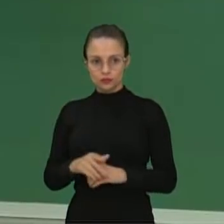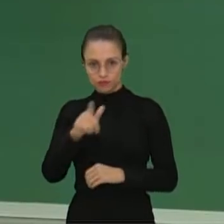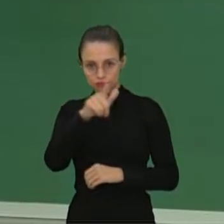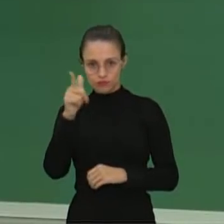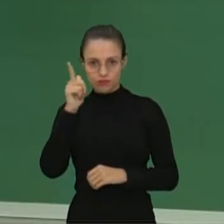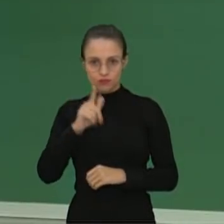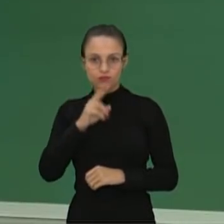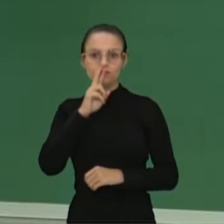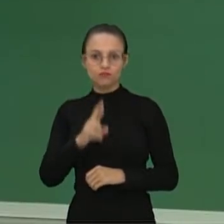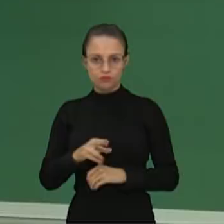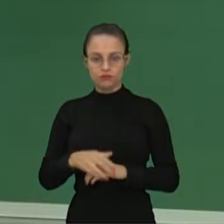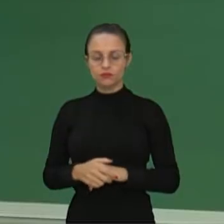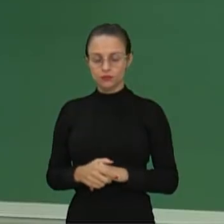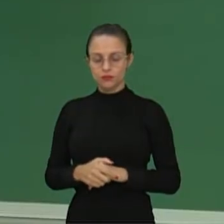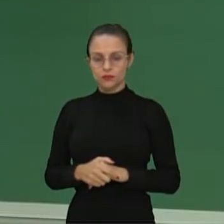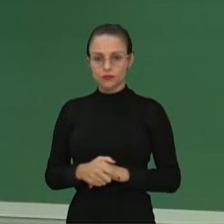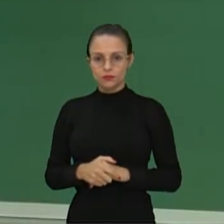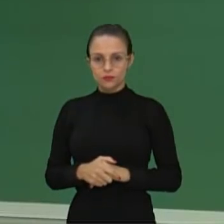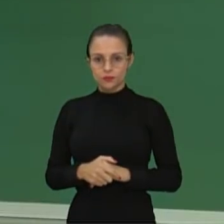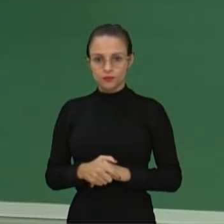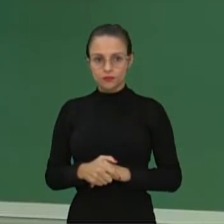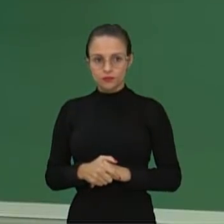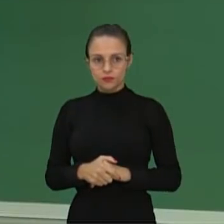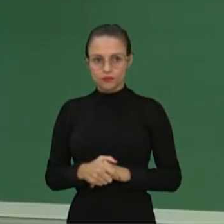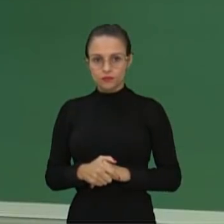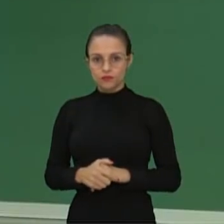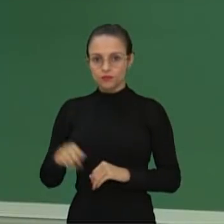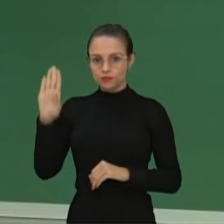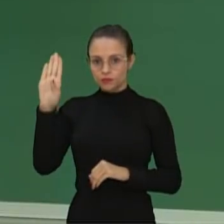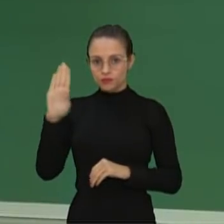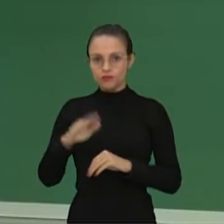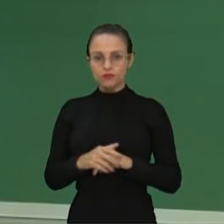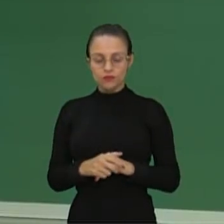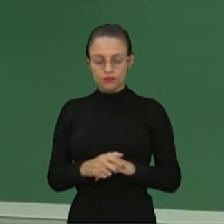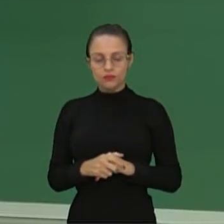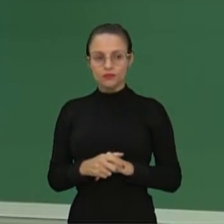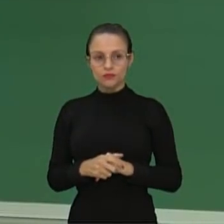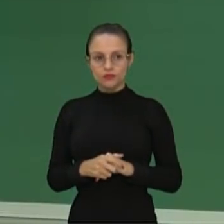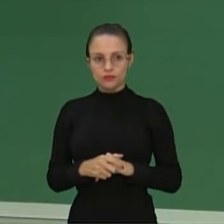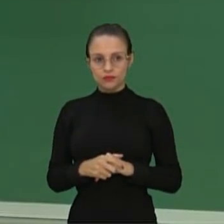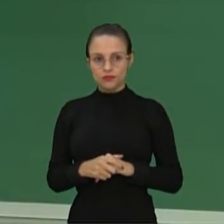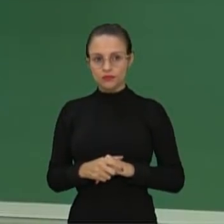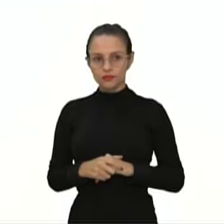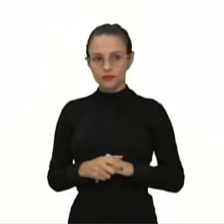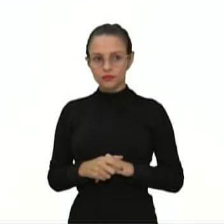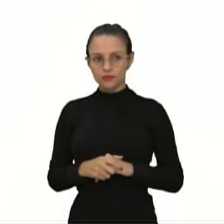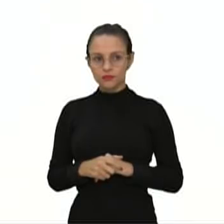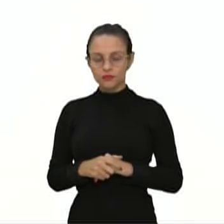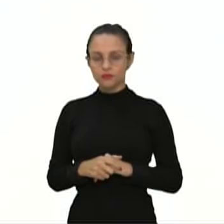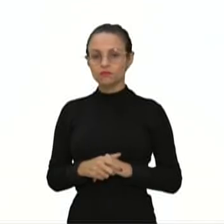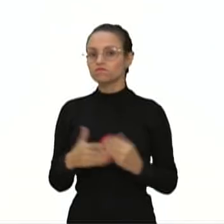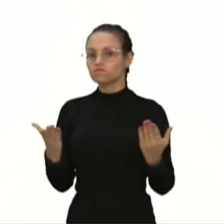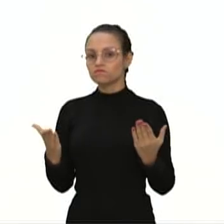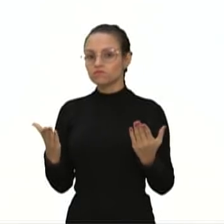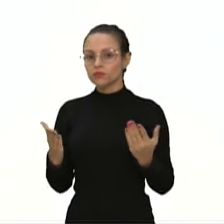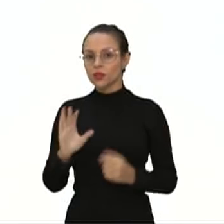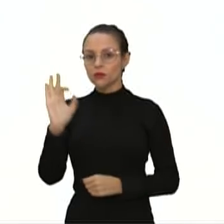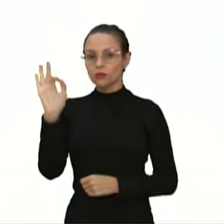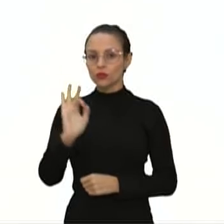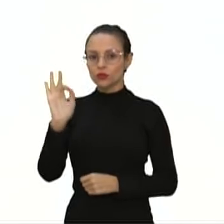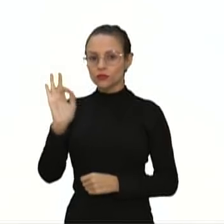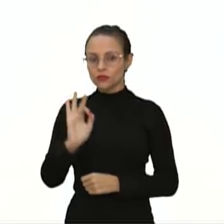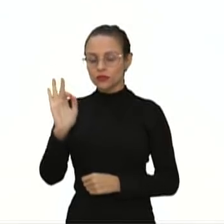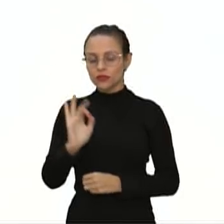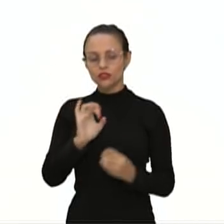Conseguiram resolver? Vamos lá. Vamos para a letra B? A letra B diz o seguinte: qual é a porcentagem que